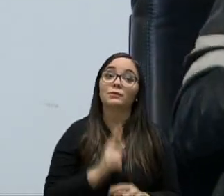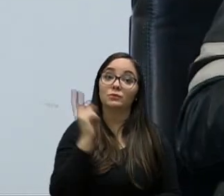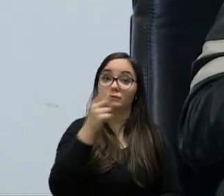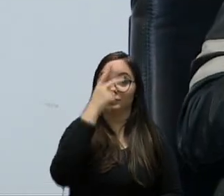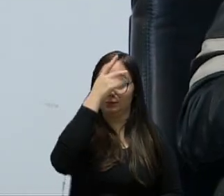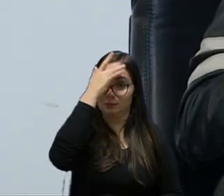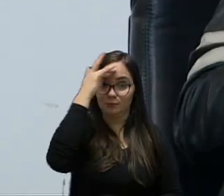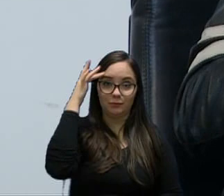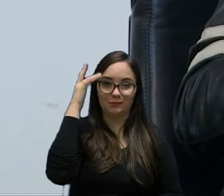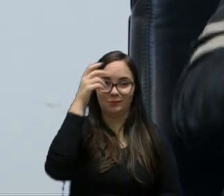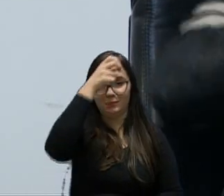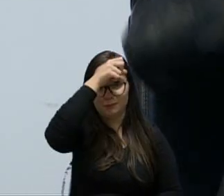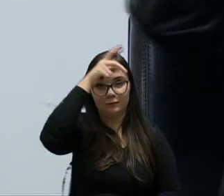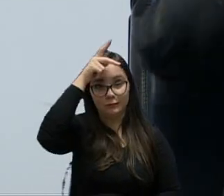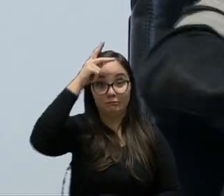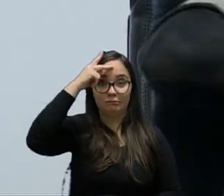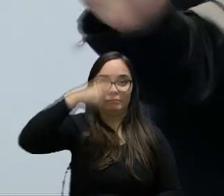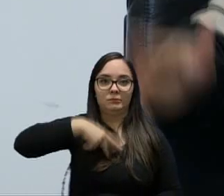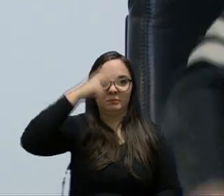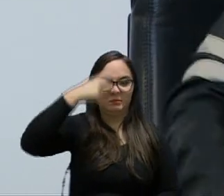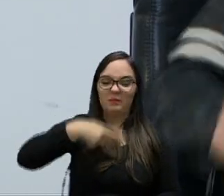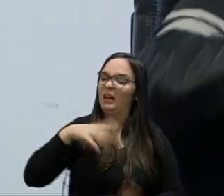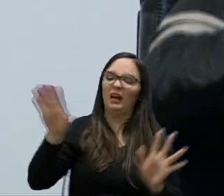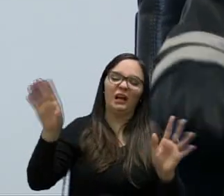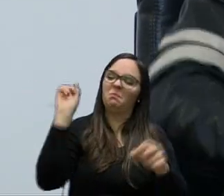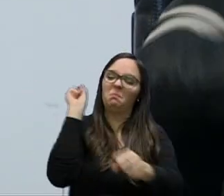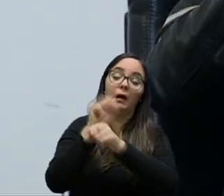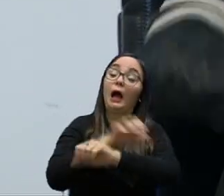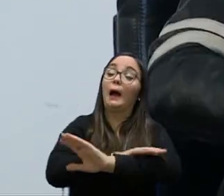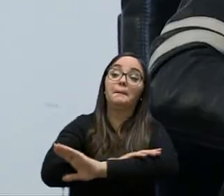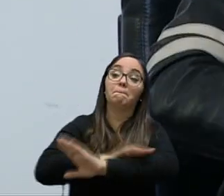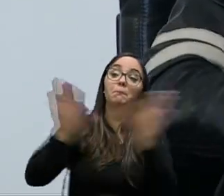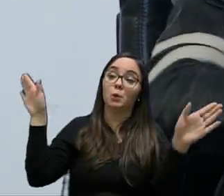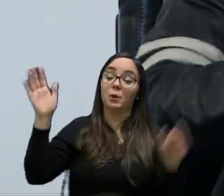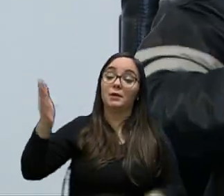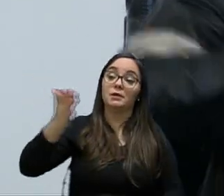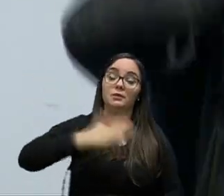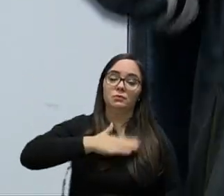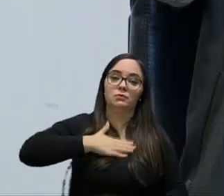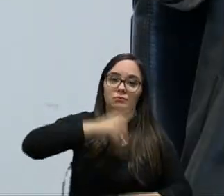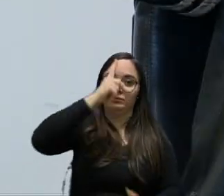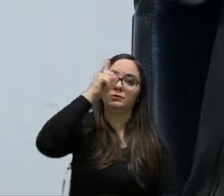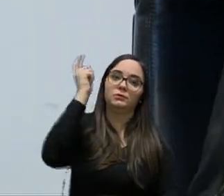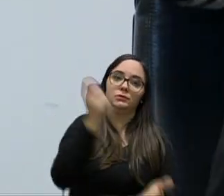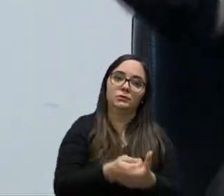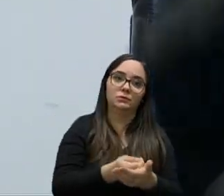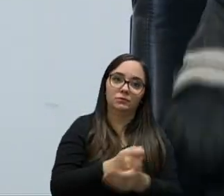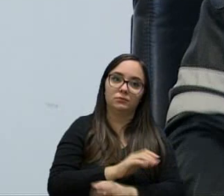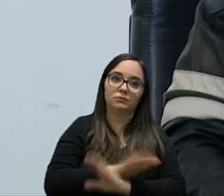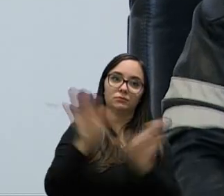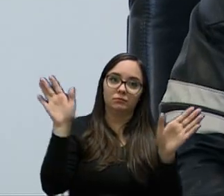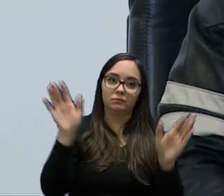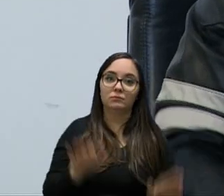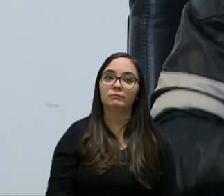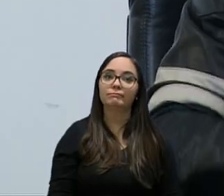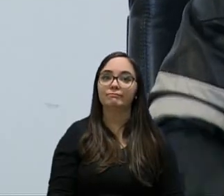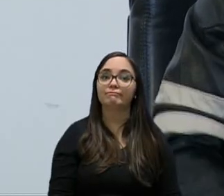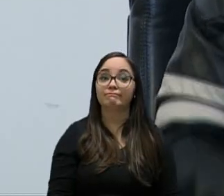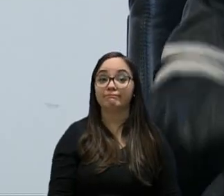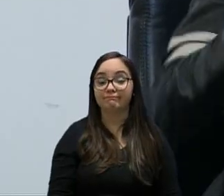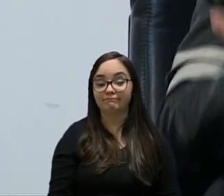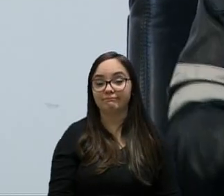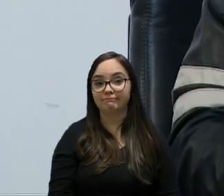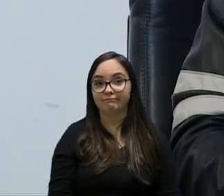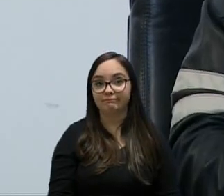egoísta que entrasse no poder parar tudo agora acabou meu ano aqui 2020 que em toda lá quem vai entrar